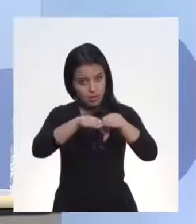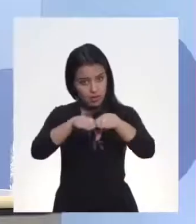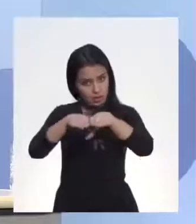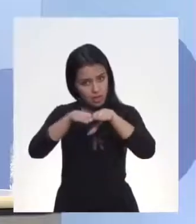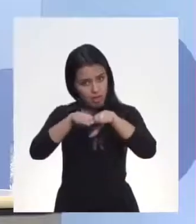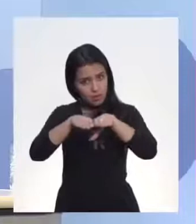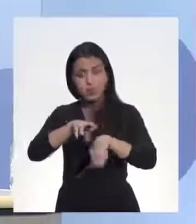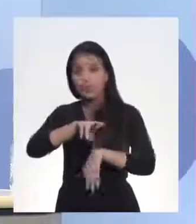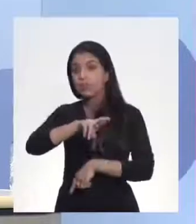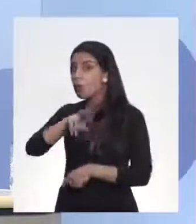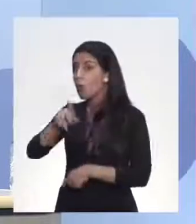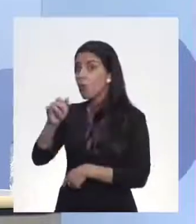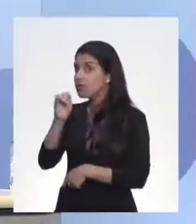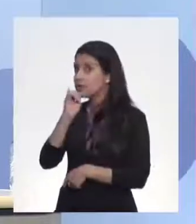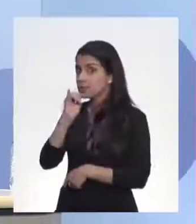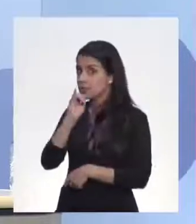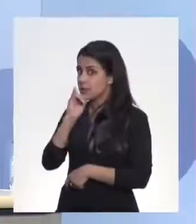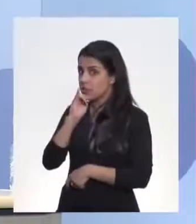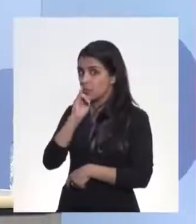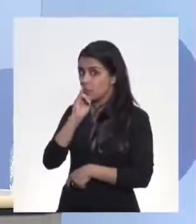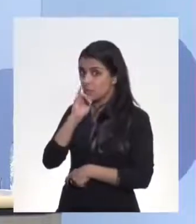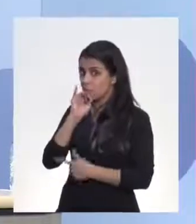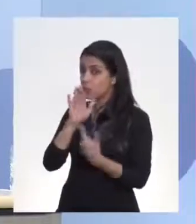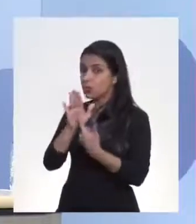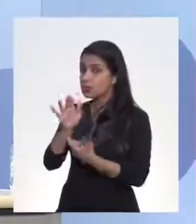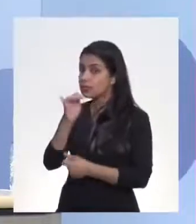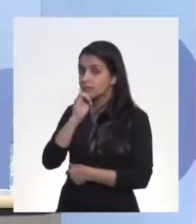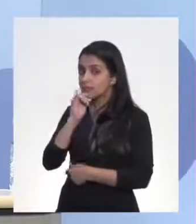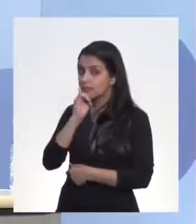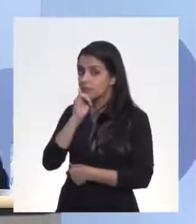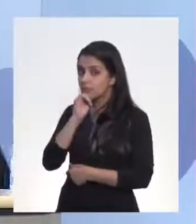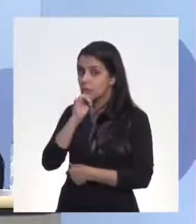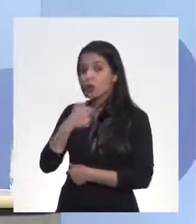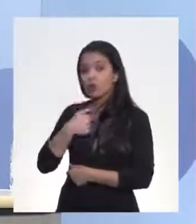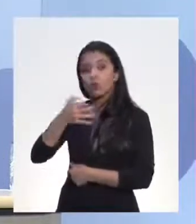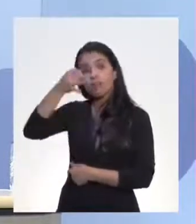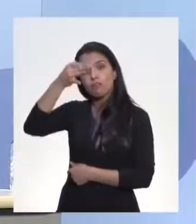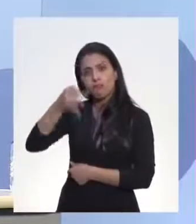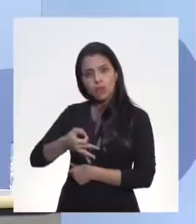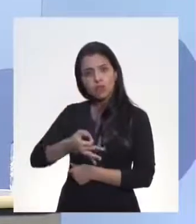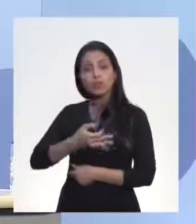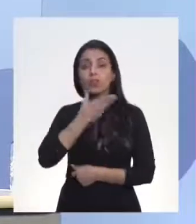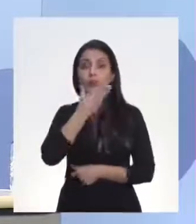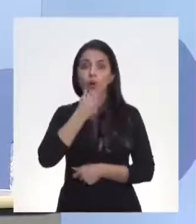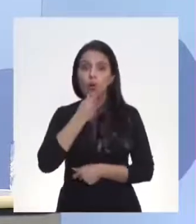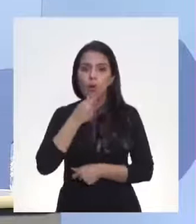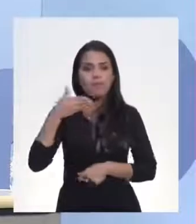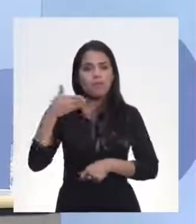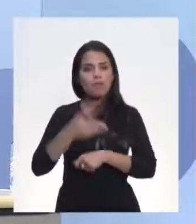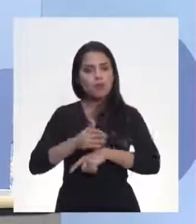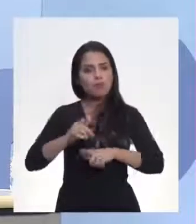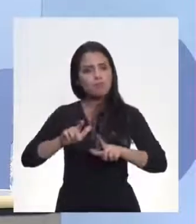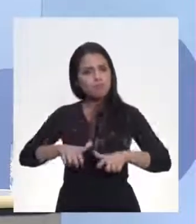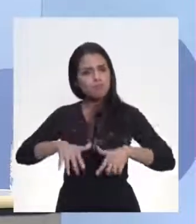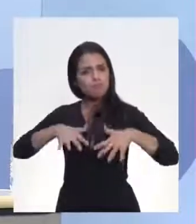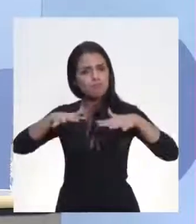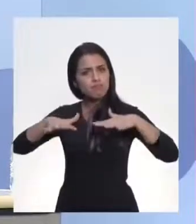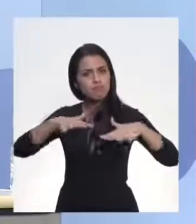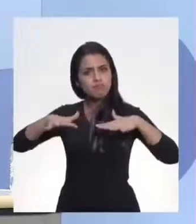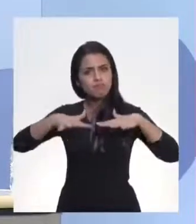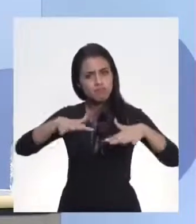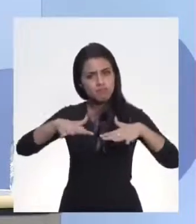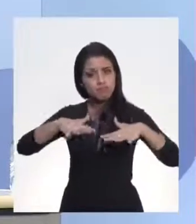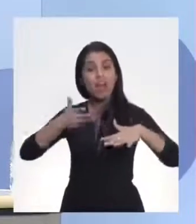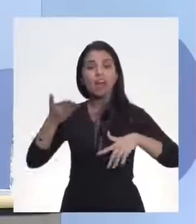dando exemplo nenhum, não. Os homens que eles lutam e constroem essa sociedade justa, isso daí é um princípio